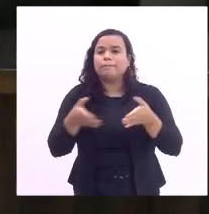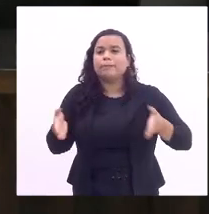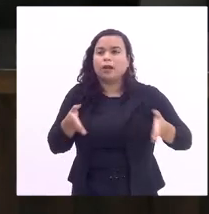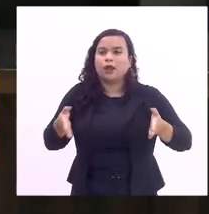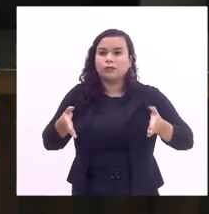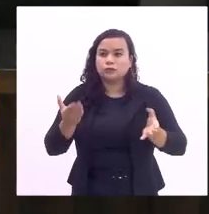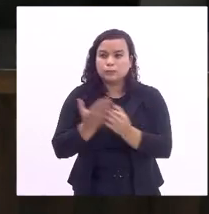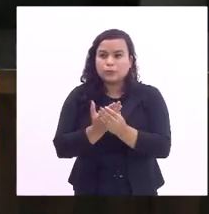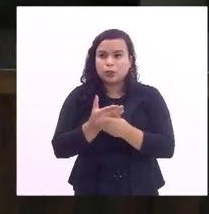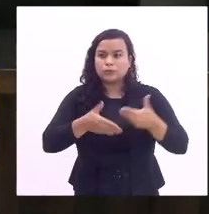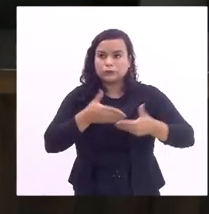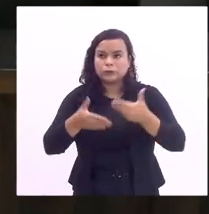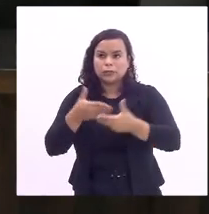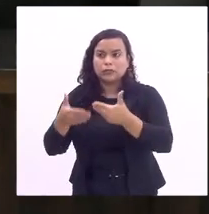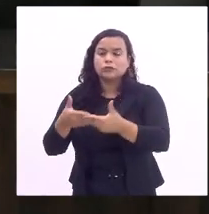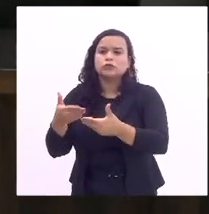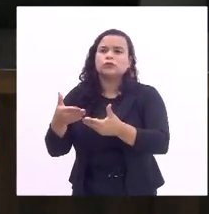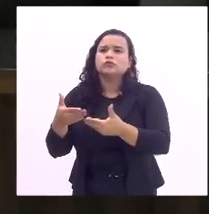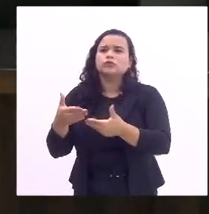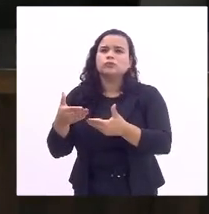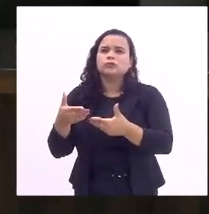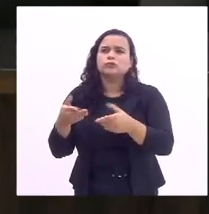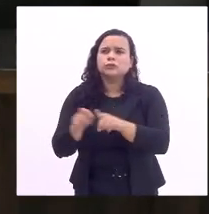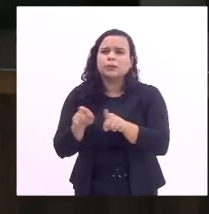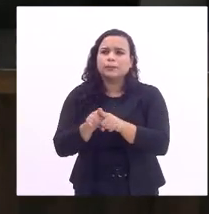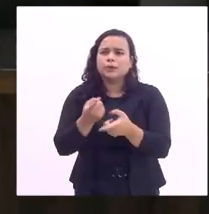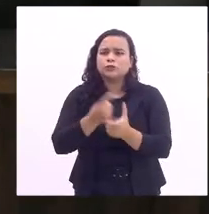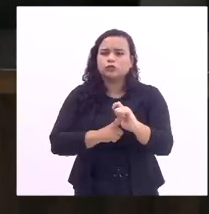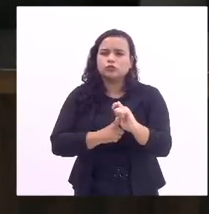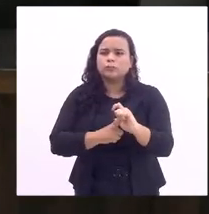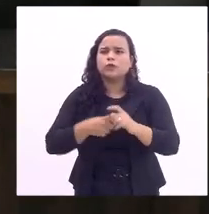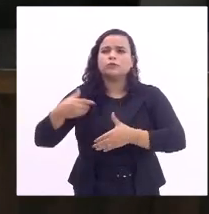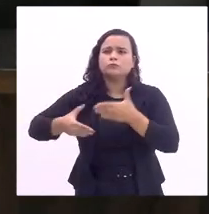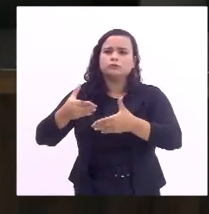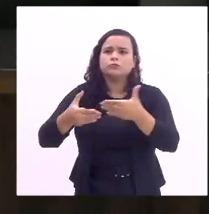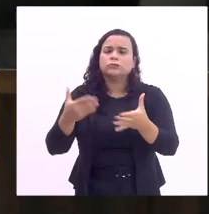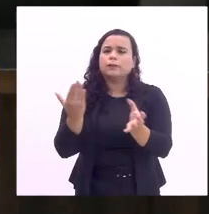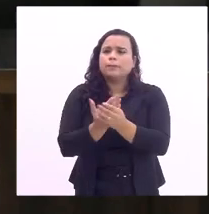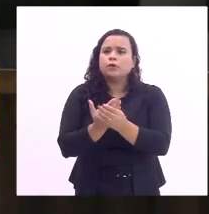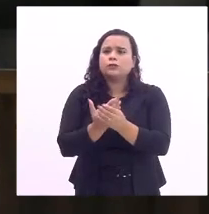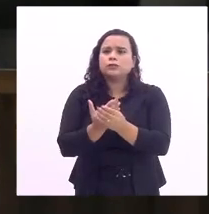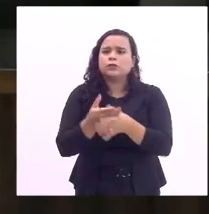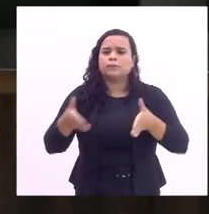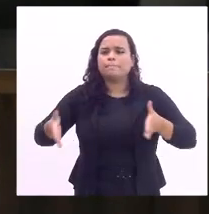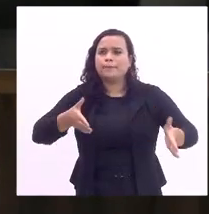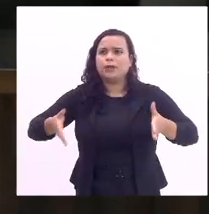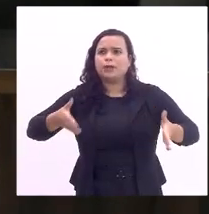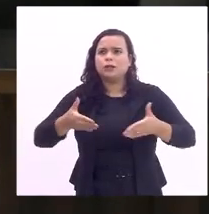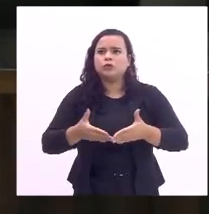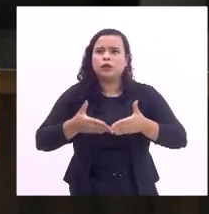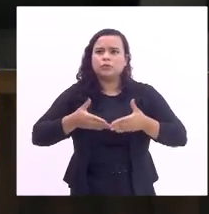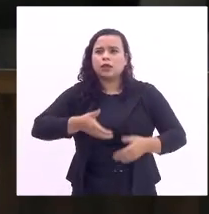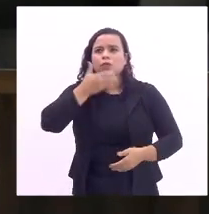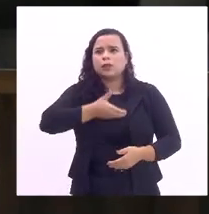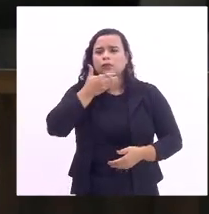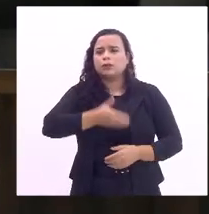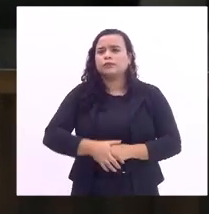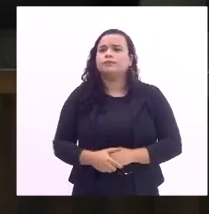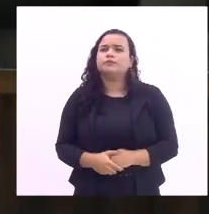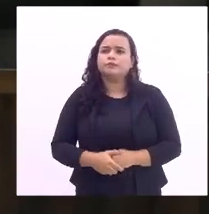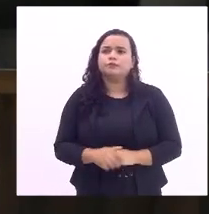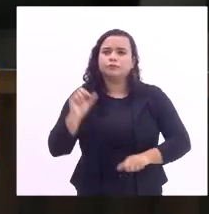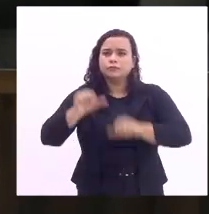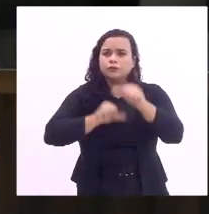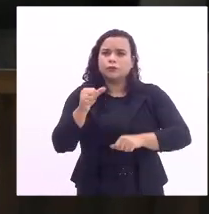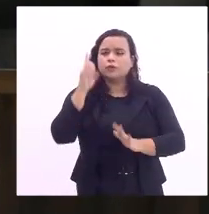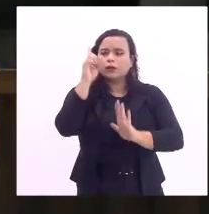que especifica e suspende a tramitação dos processos que especifica durante o recesso de Natal, alterando o